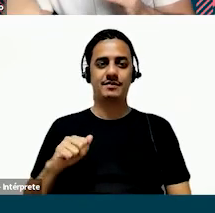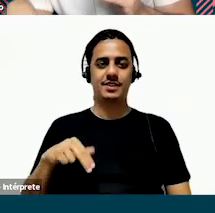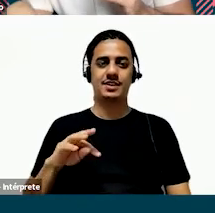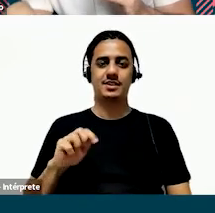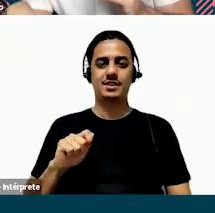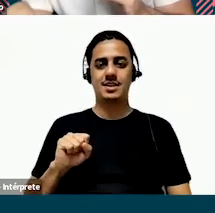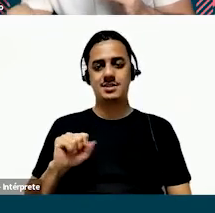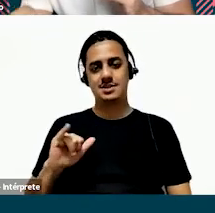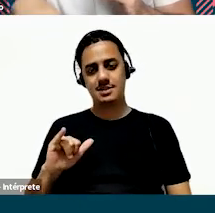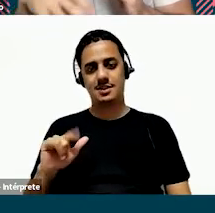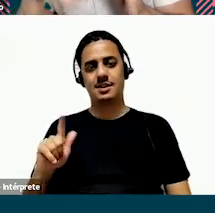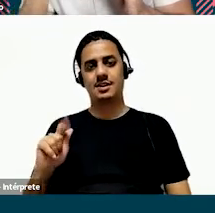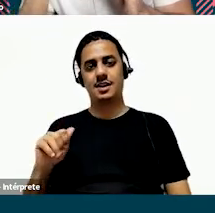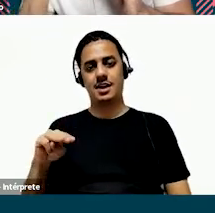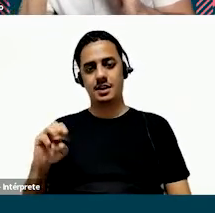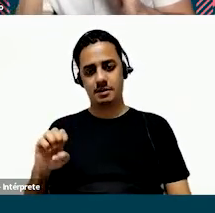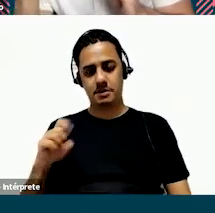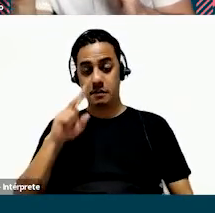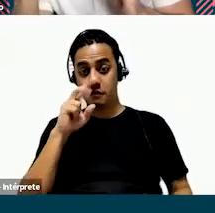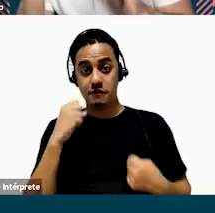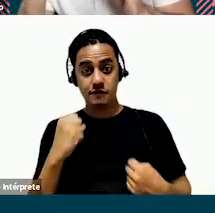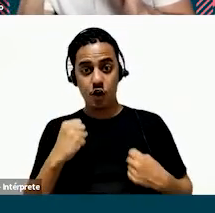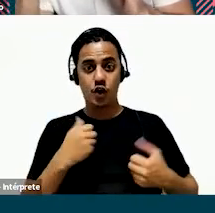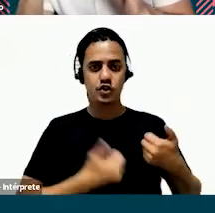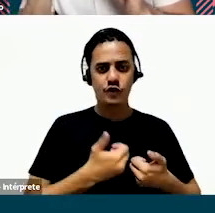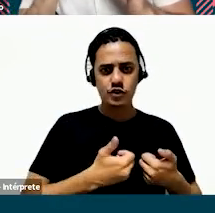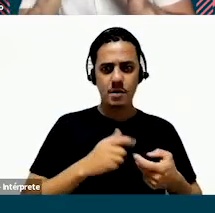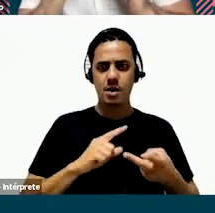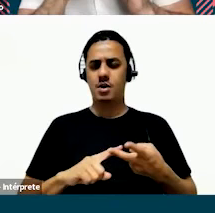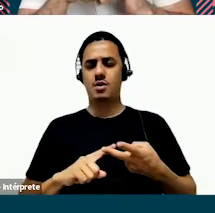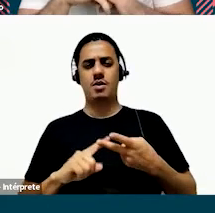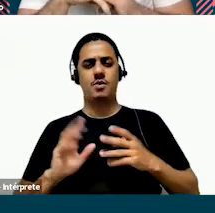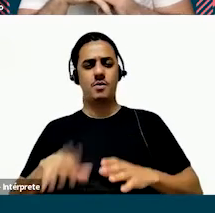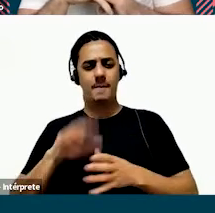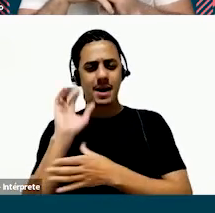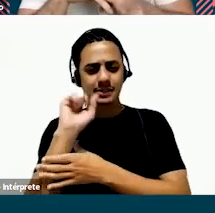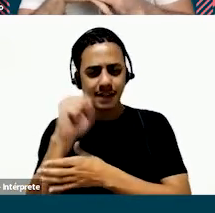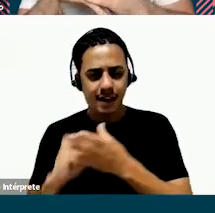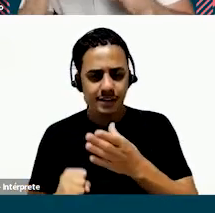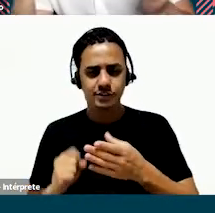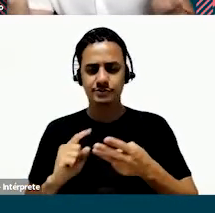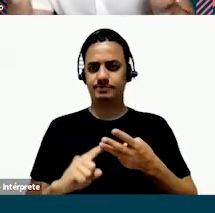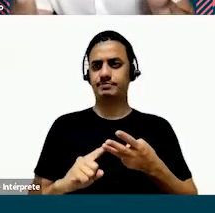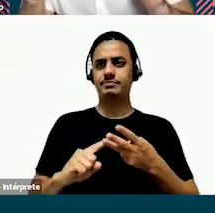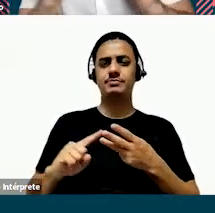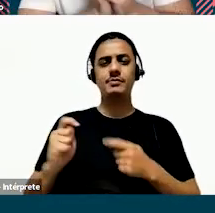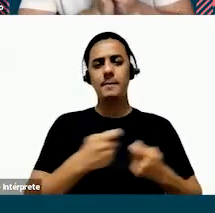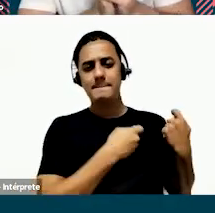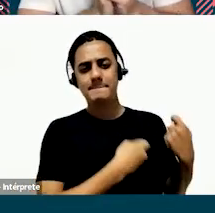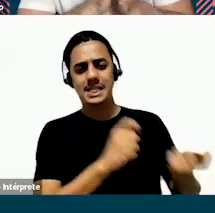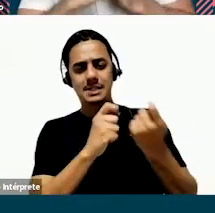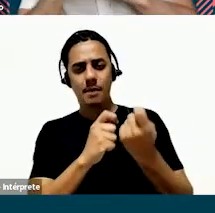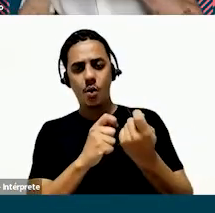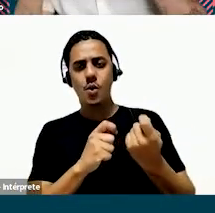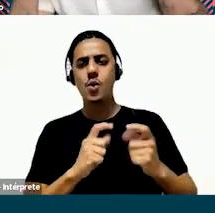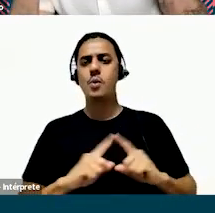né? E a gente vê muito forte em futebol, basquete, beisebol, mas por que não um reality